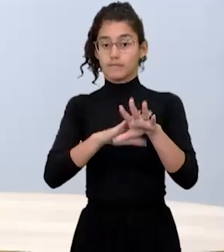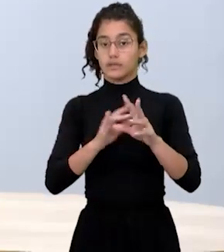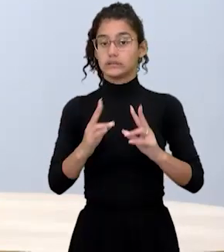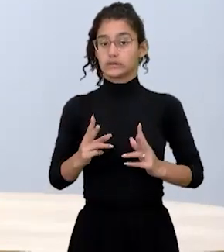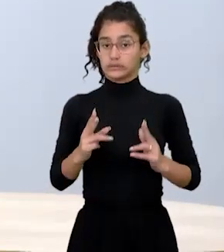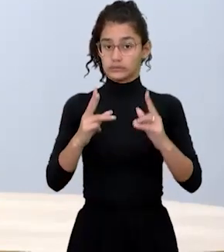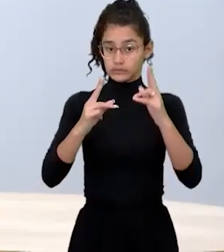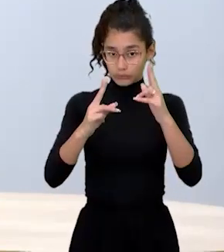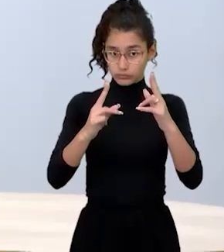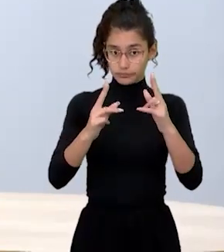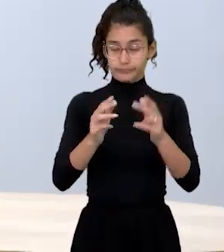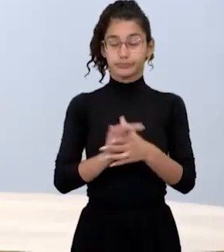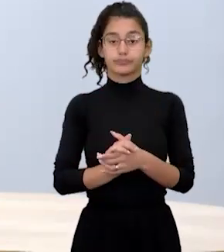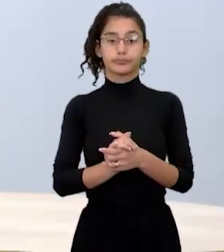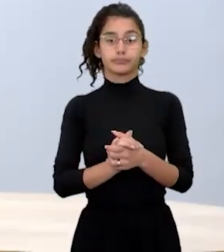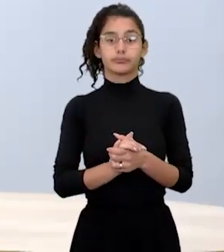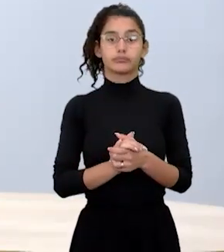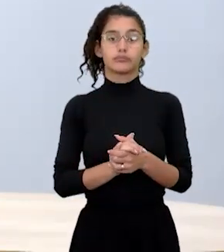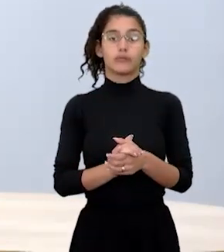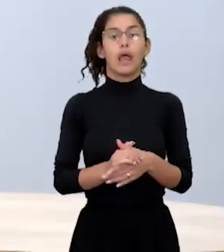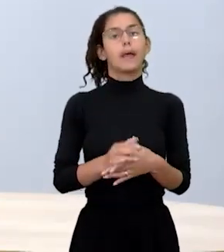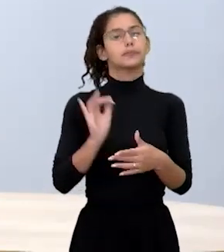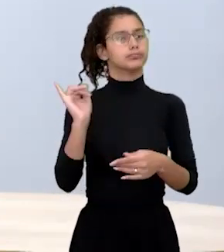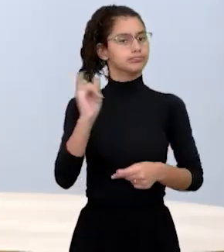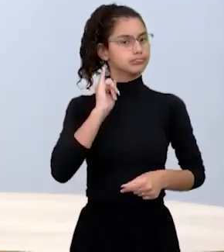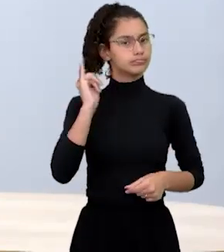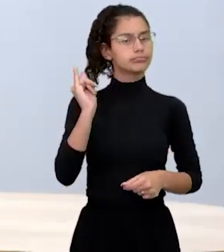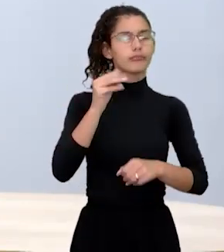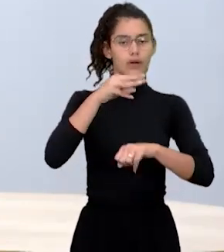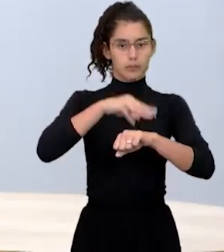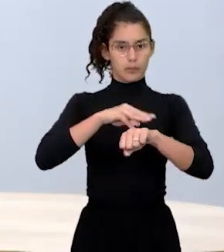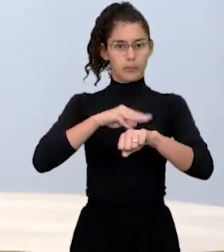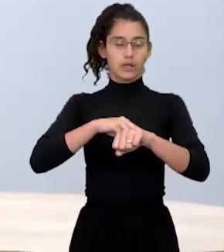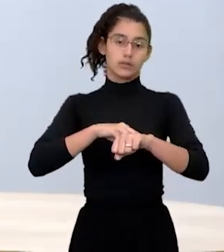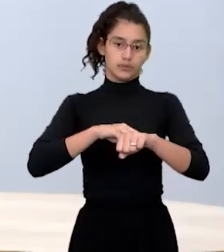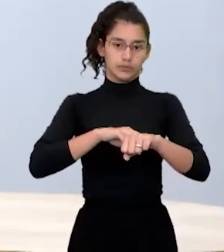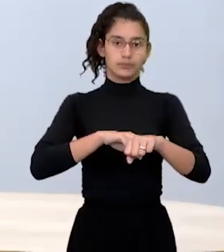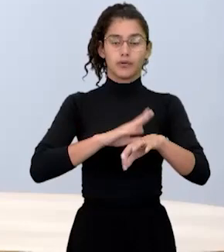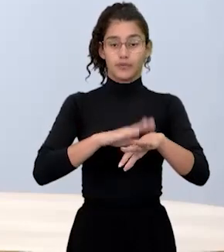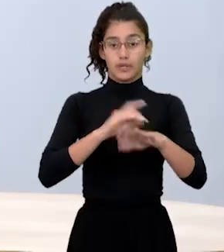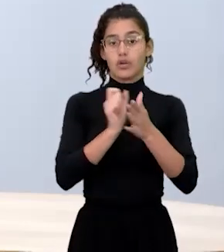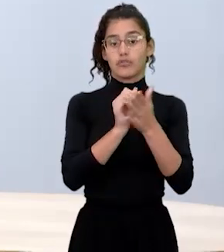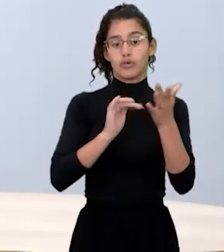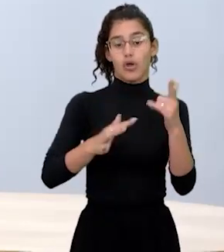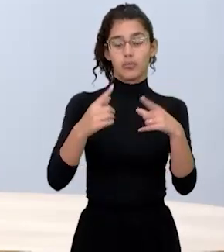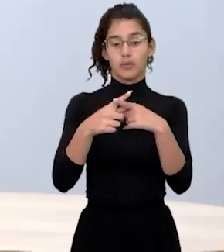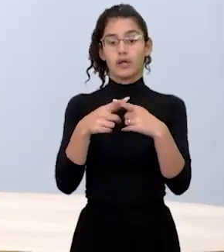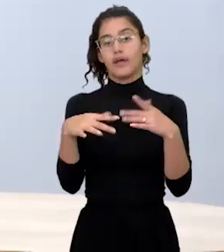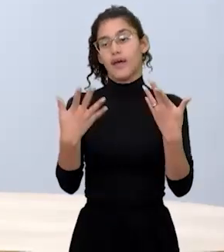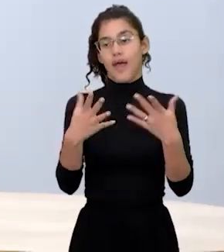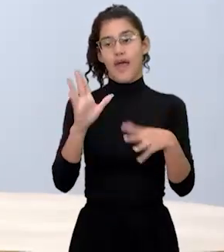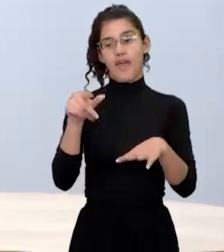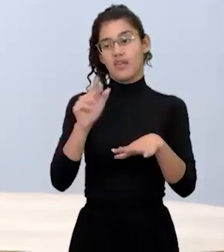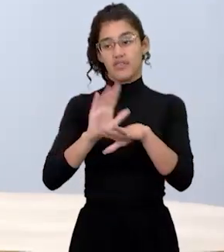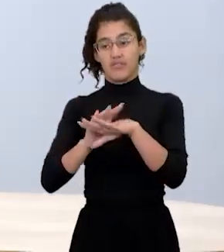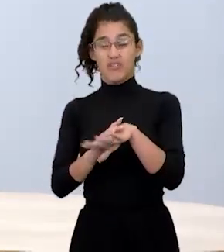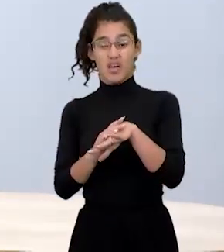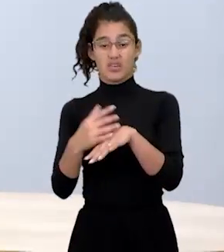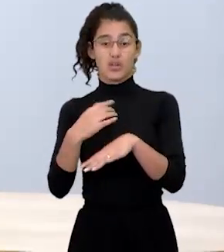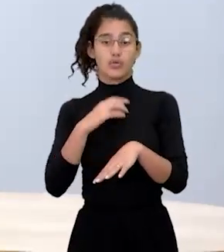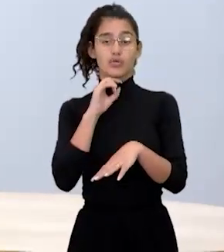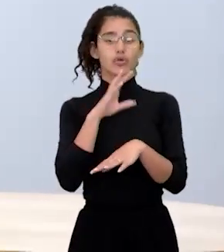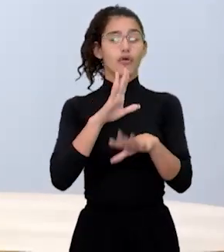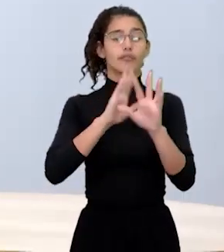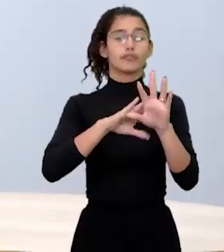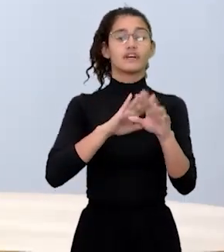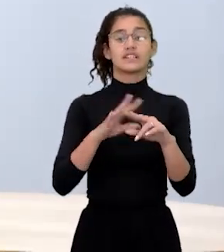edição... Quem tem essa habilidade é muito importante nesse momento do trabalho. Sim. Porque às vezes eles acham, esse faz, aquele faz, eu só